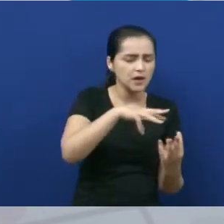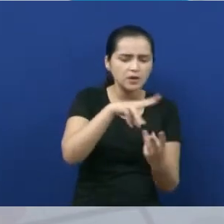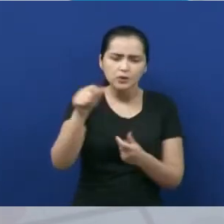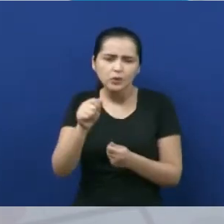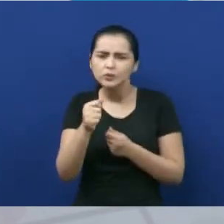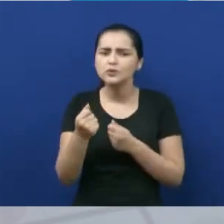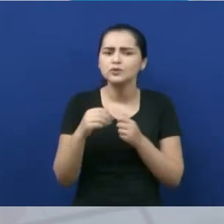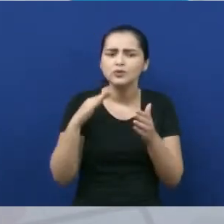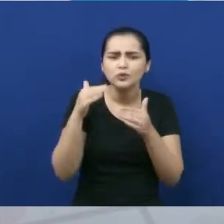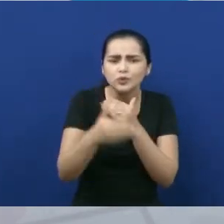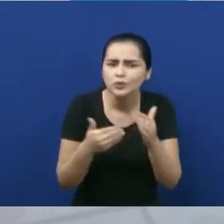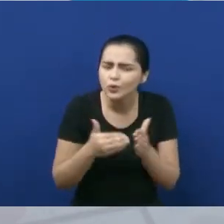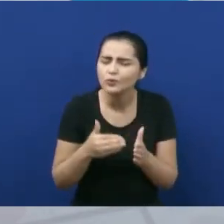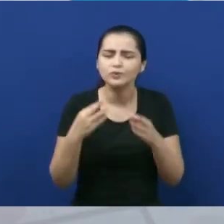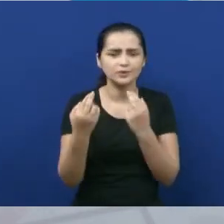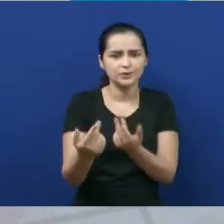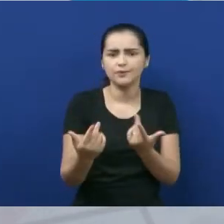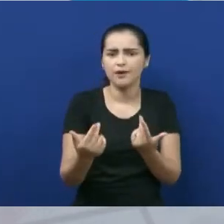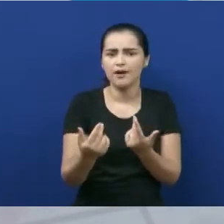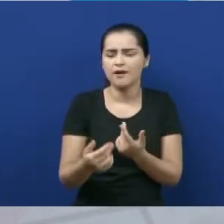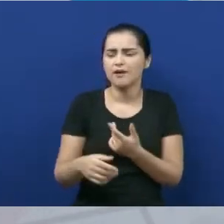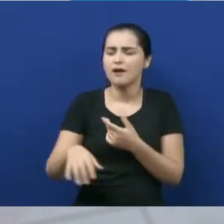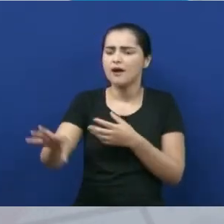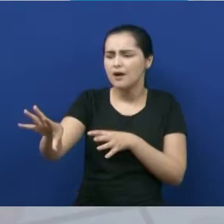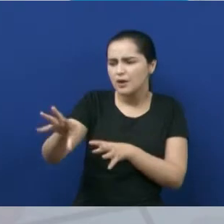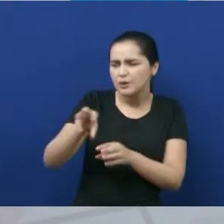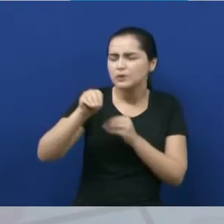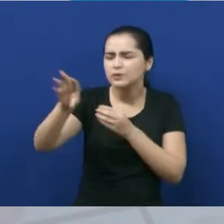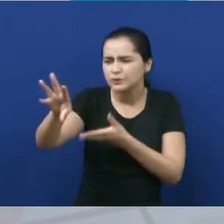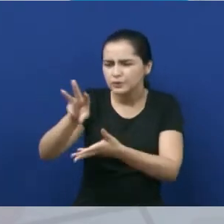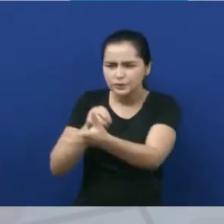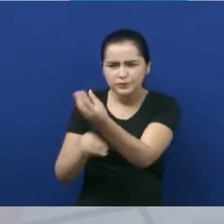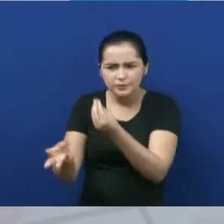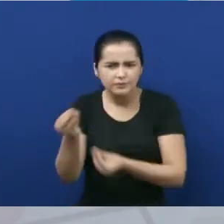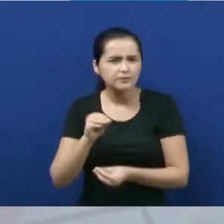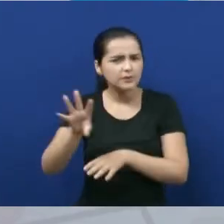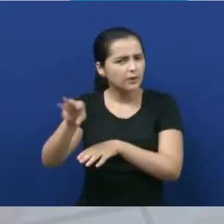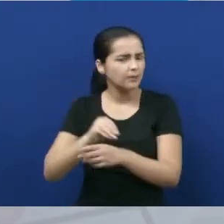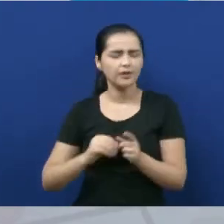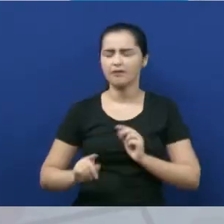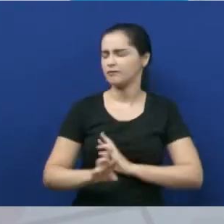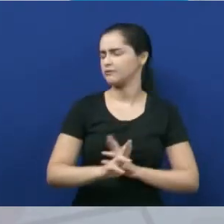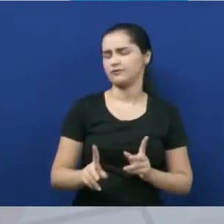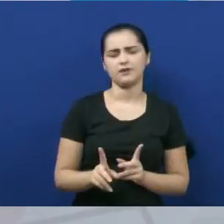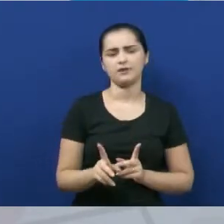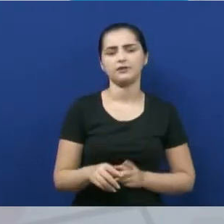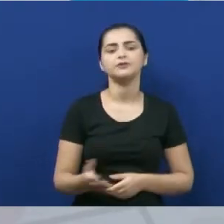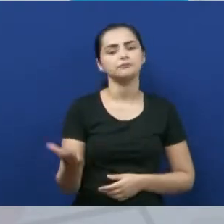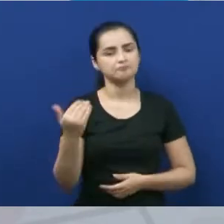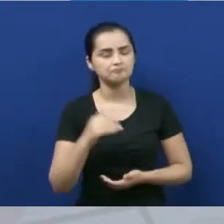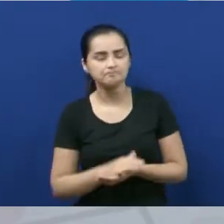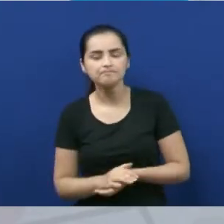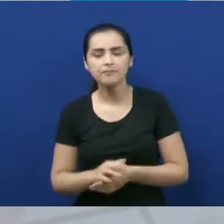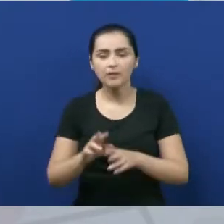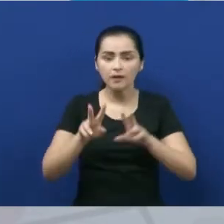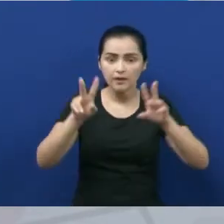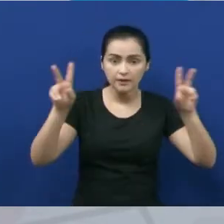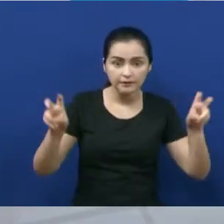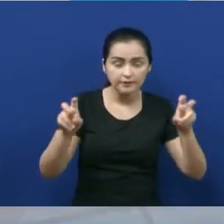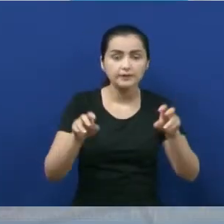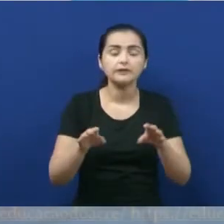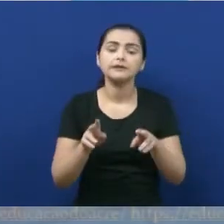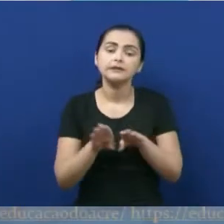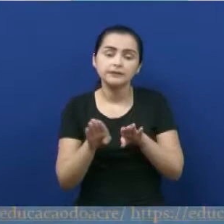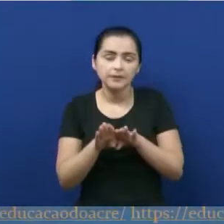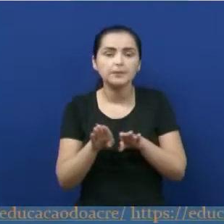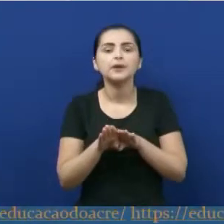temos que sofrer nenhuma influência de outro para construir a nossa essência então vamos lá essa frase também que é de Safra